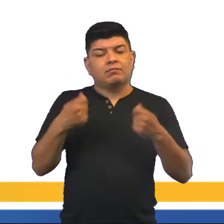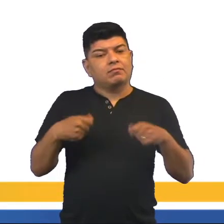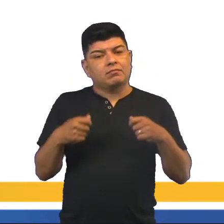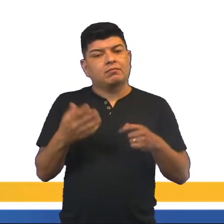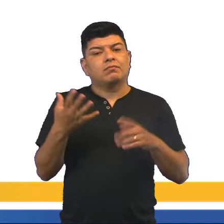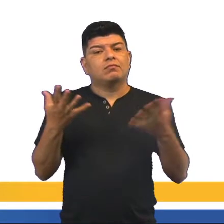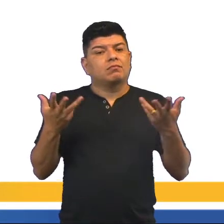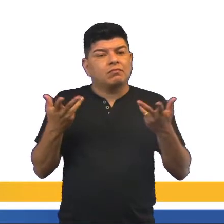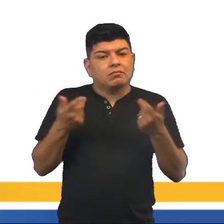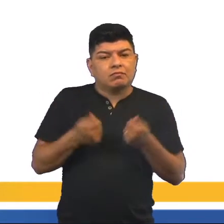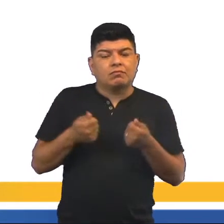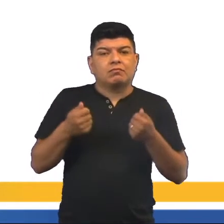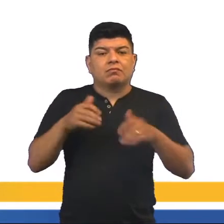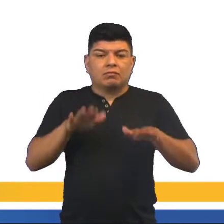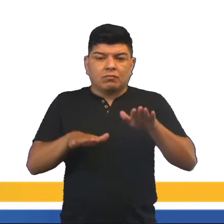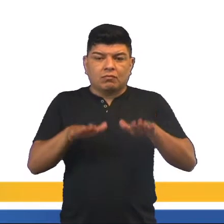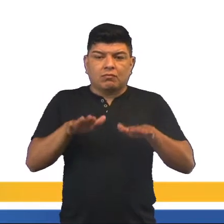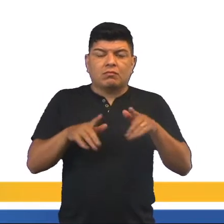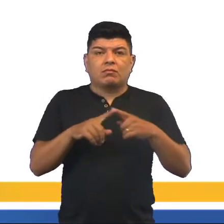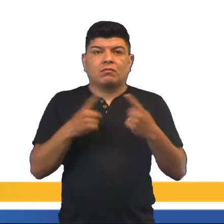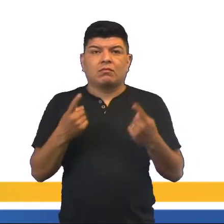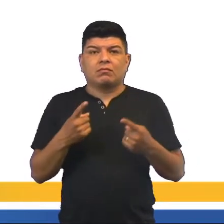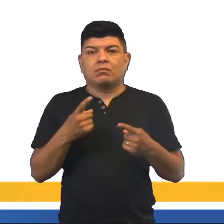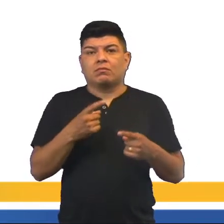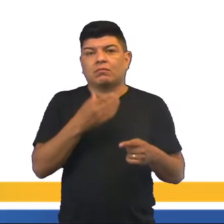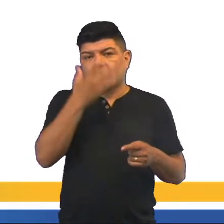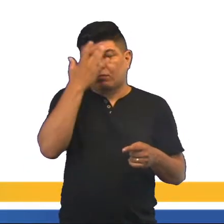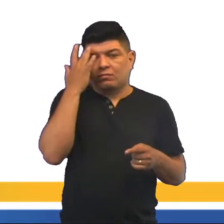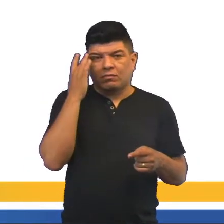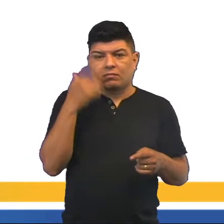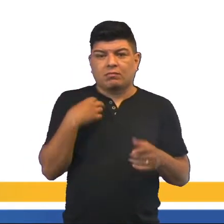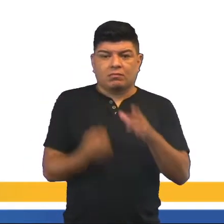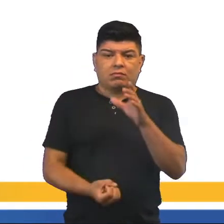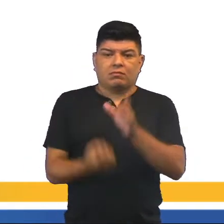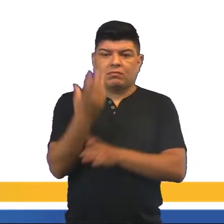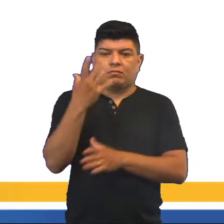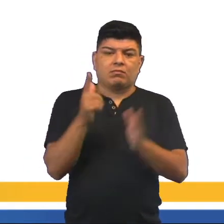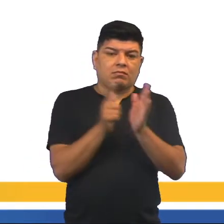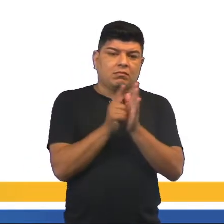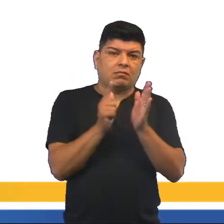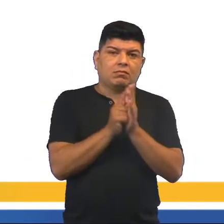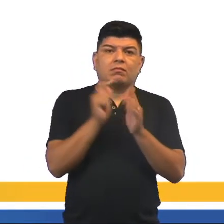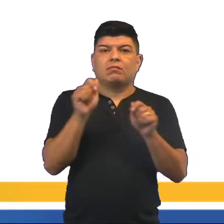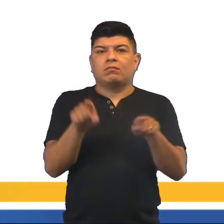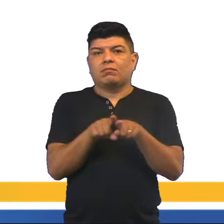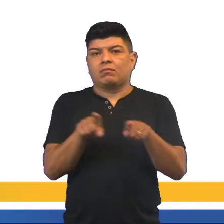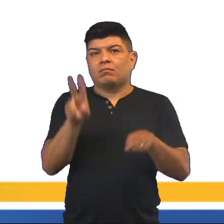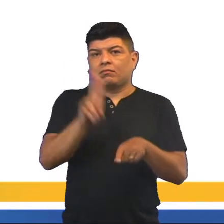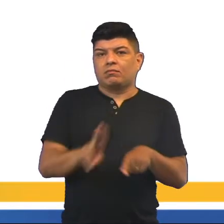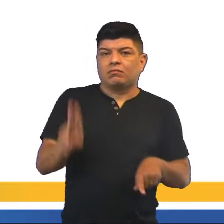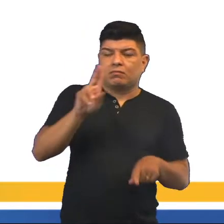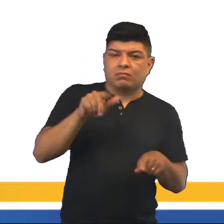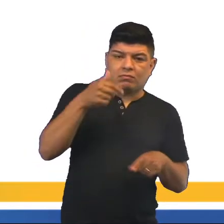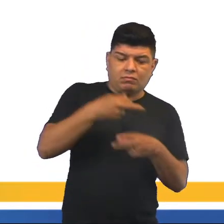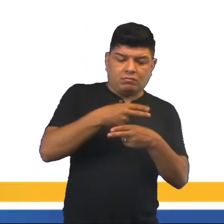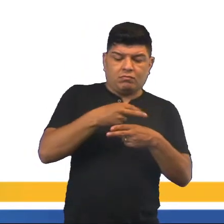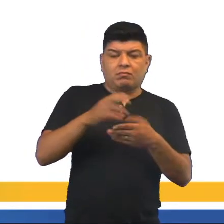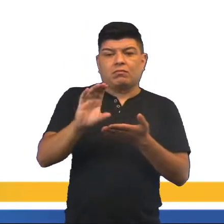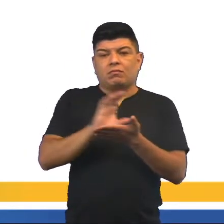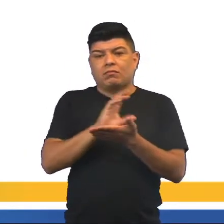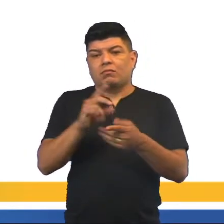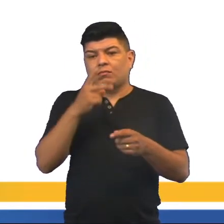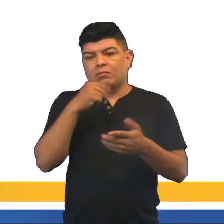requer habilidade e equilíbrio. Os chineses, além de inventarem o papel, também utilizaram muitos outros recursos na